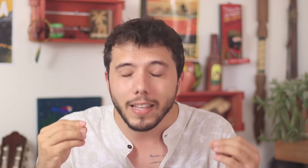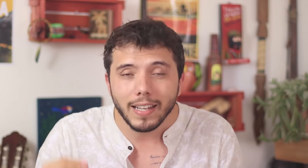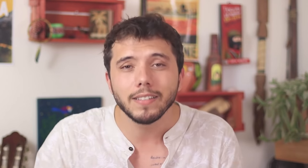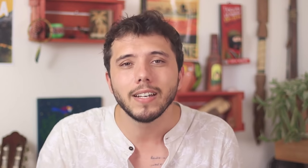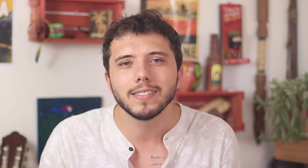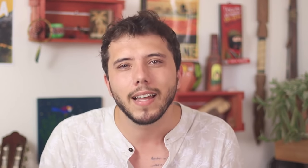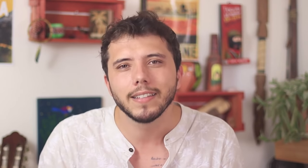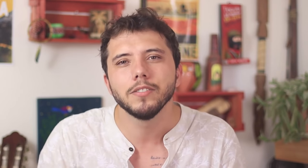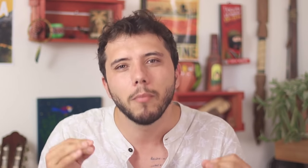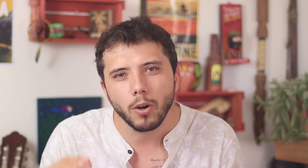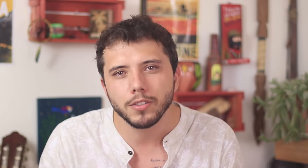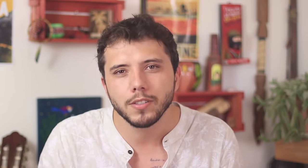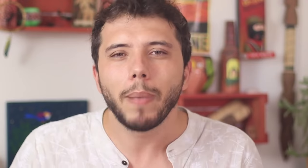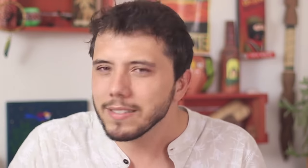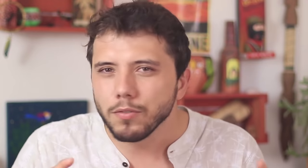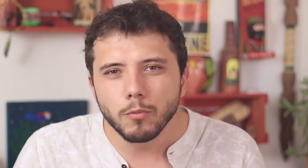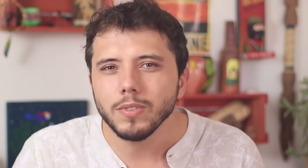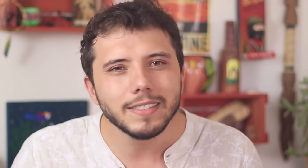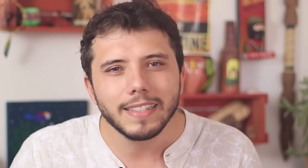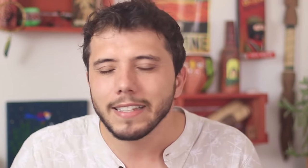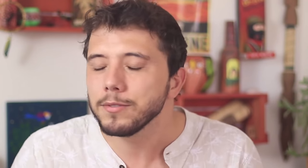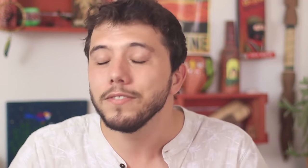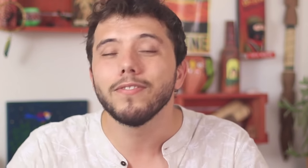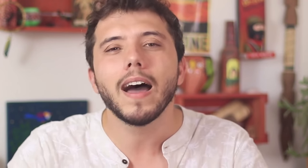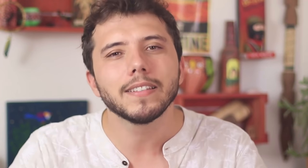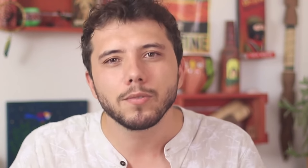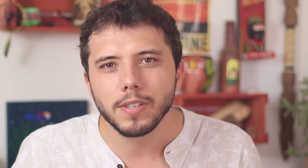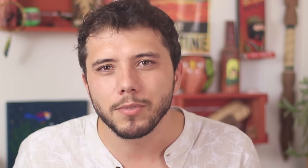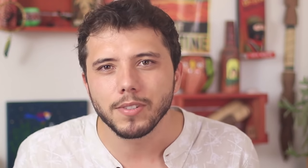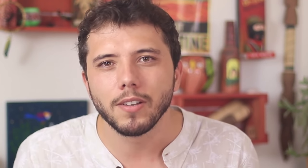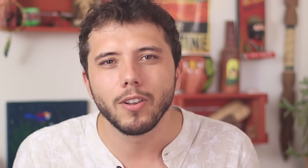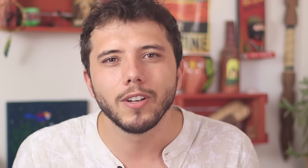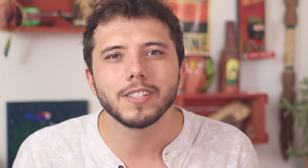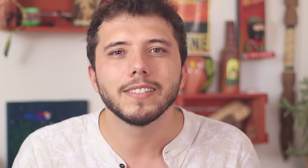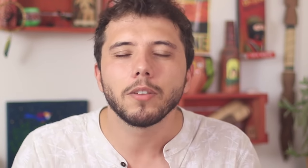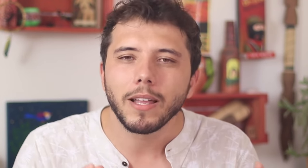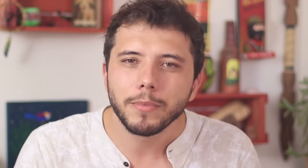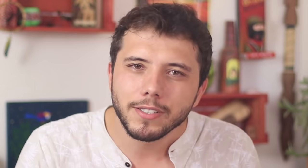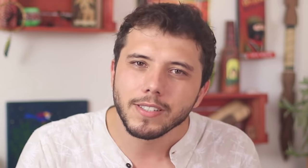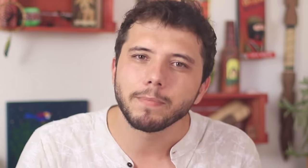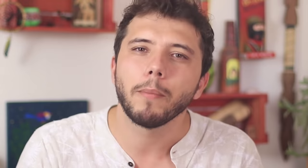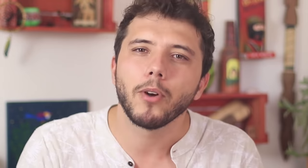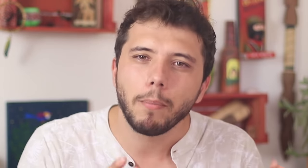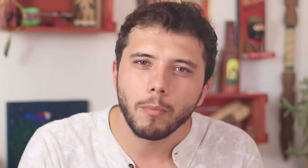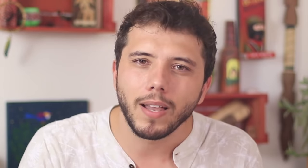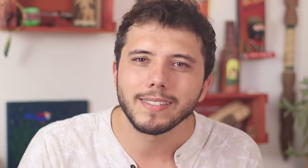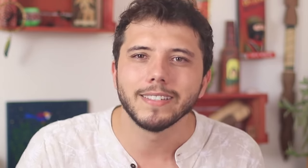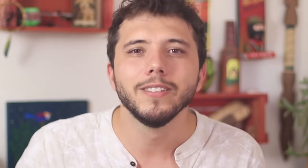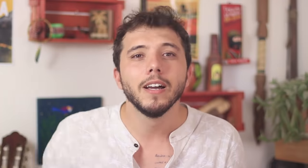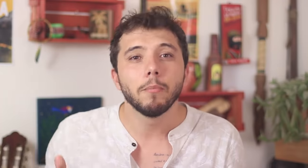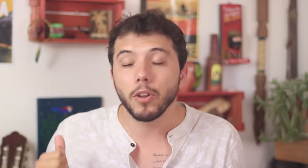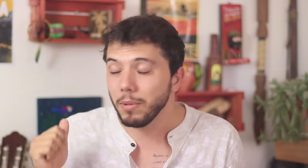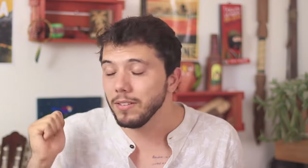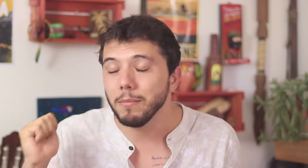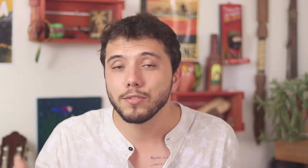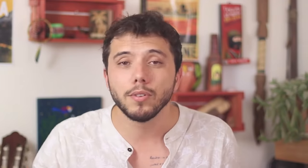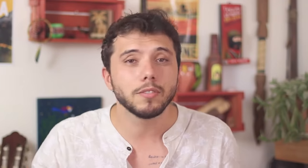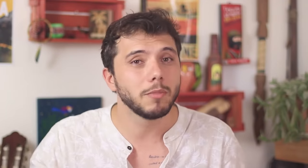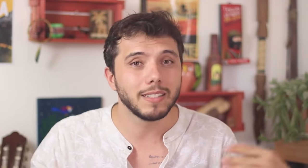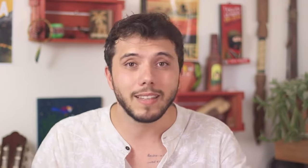sem renda numa política de terra devastada de morte mas do mundo inteiro de várias concepções ideológicas tem tomado medidas para apoiar a população